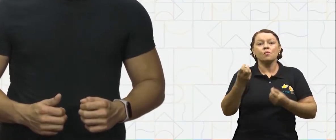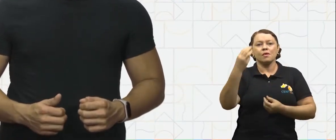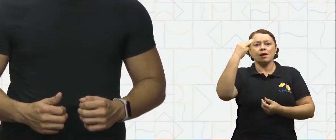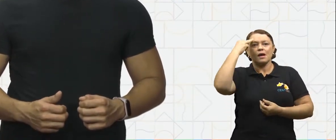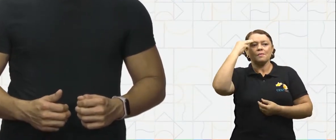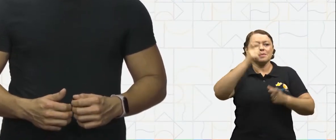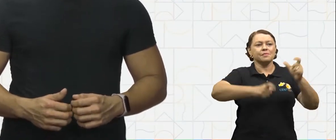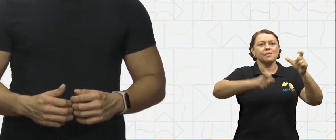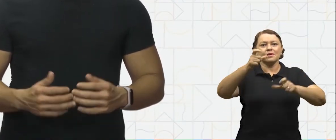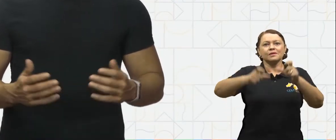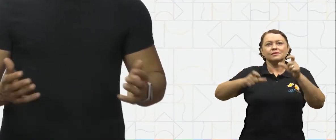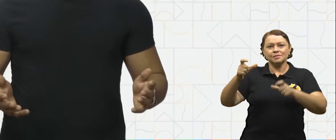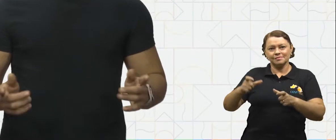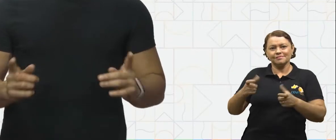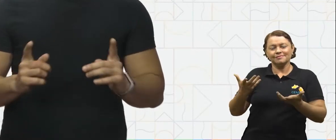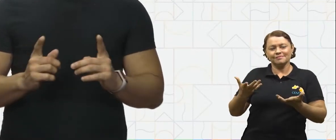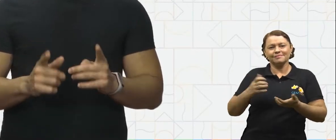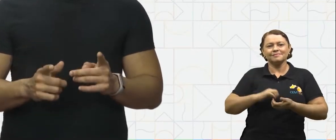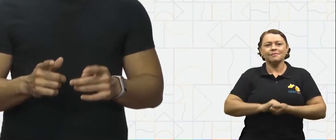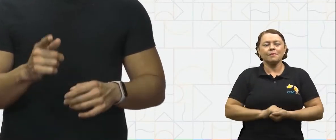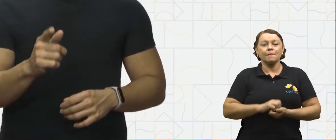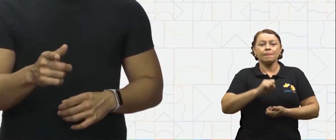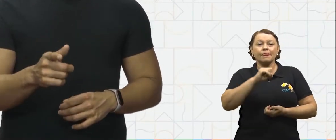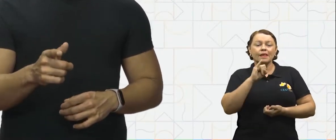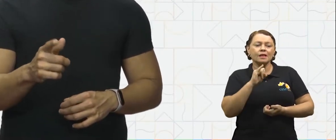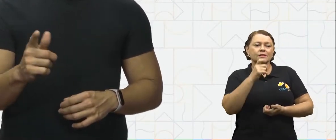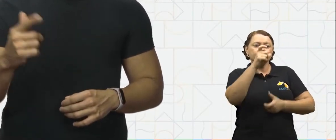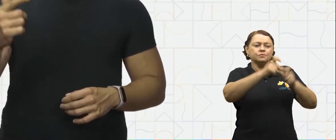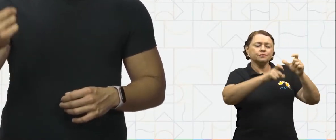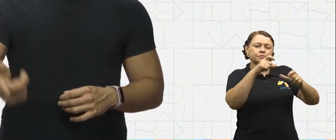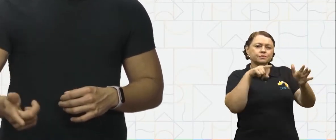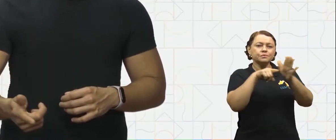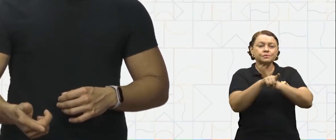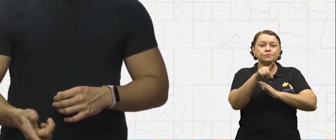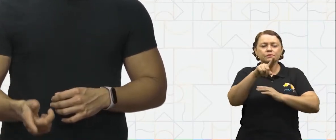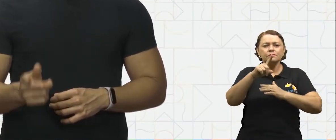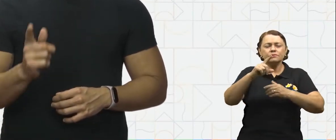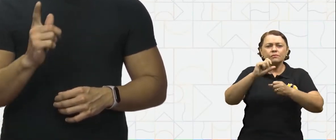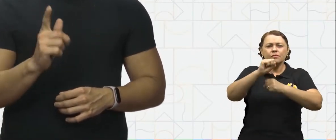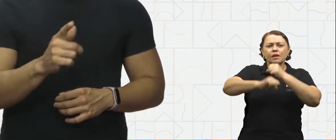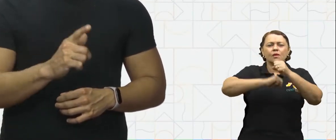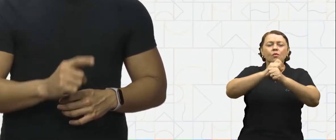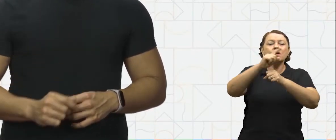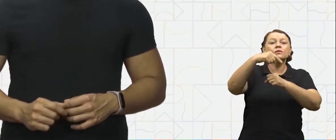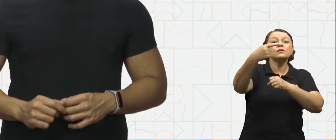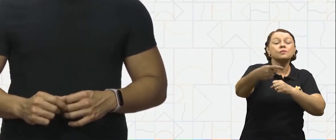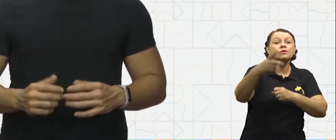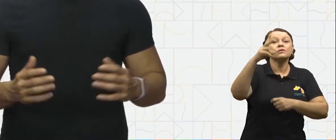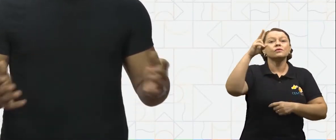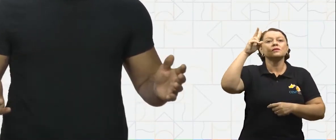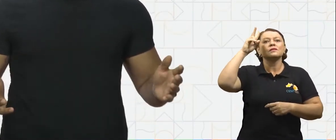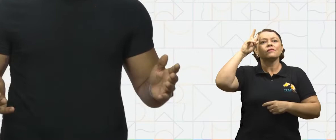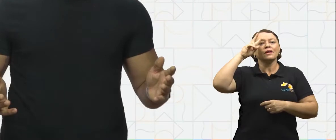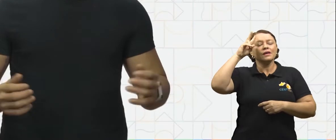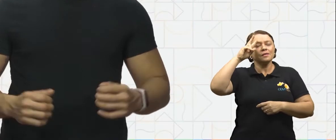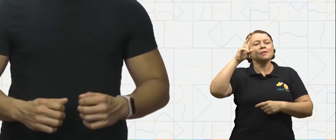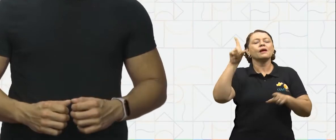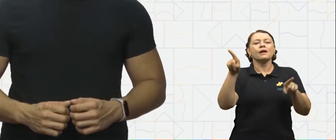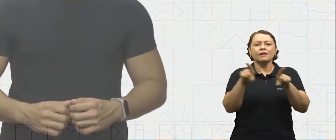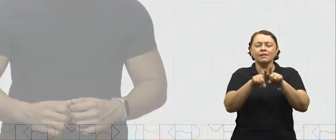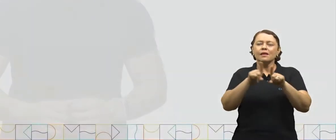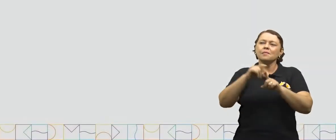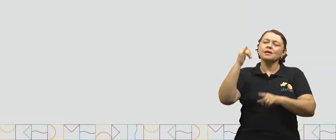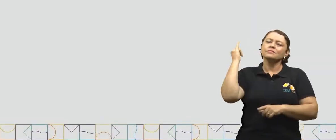povo. E quando alguém perguntar a você sobre esse assunto daqui a alguns anos, se lembrará disso e recontará também